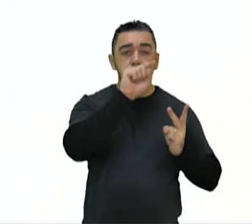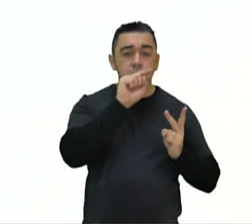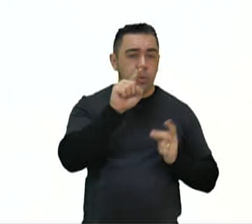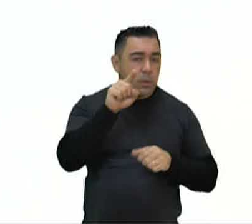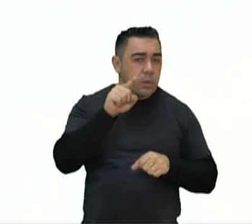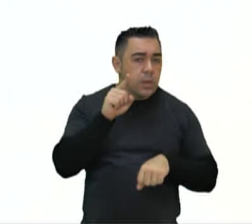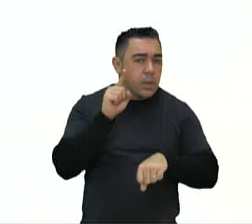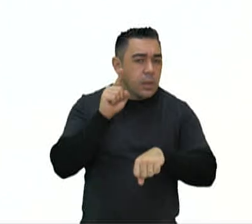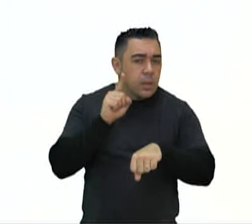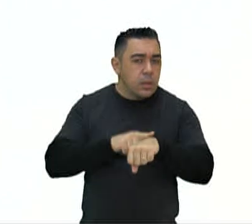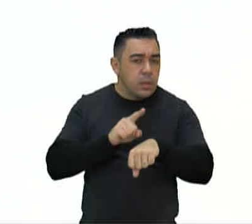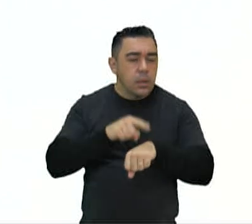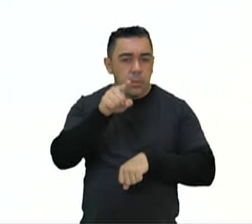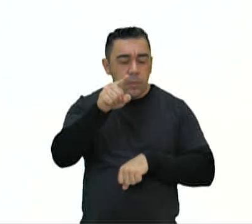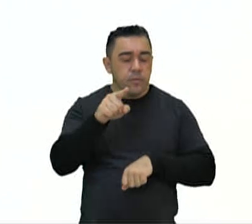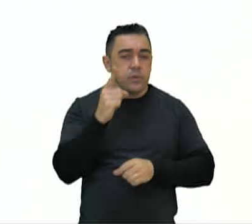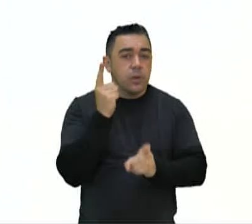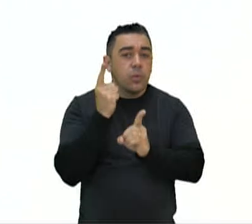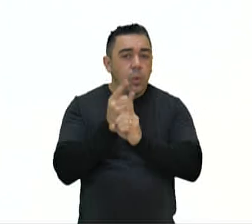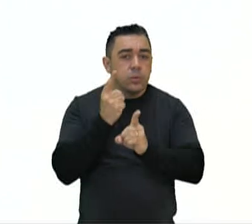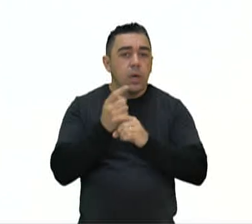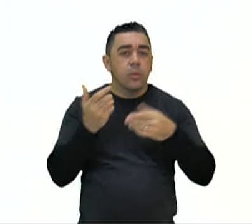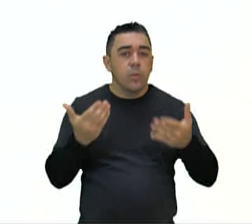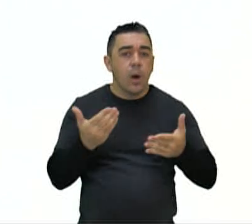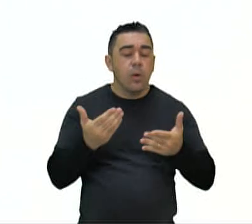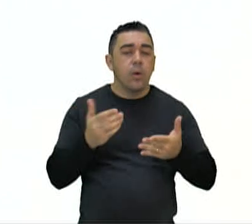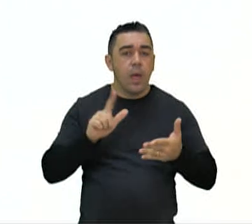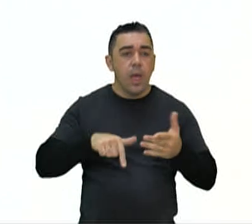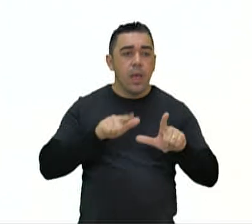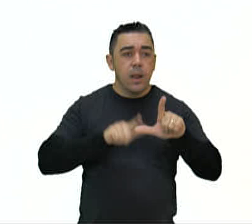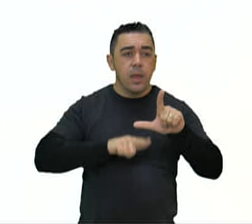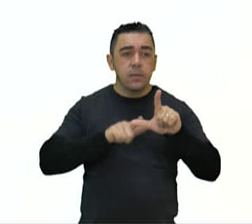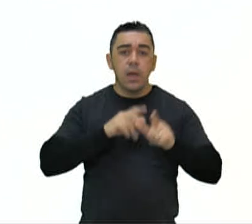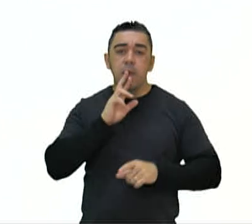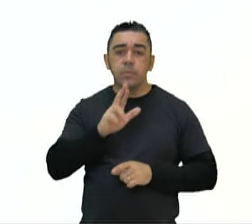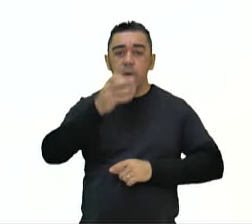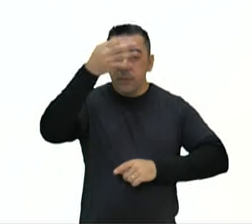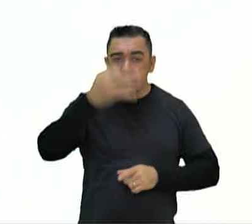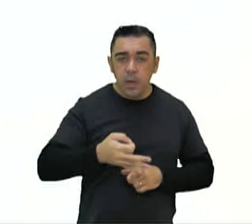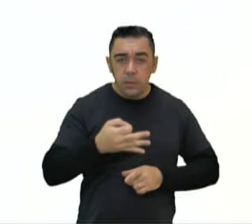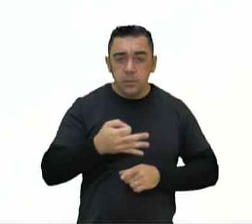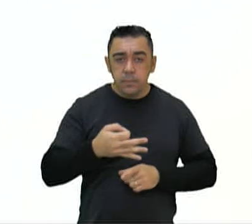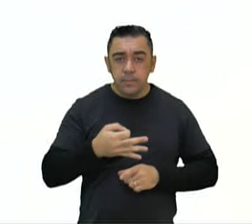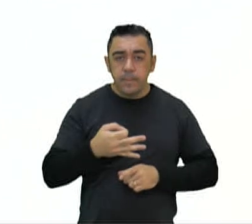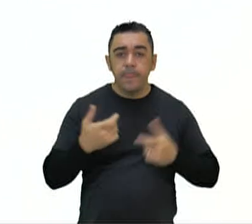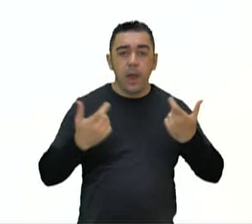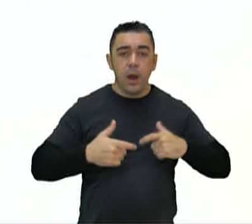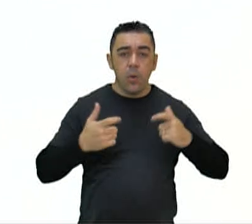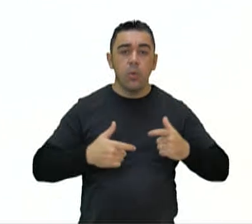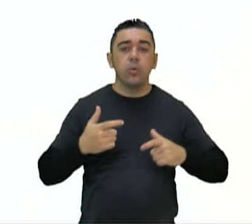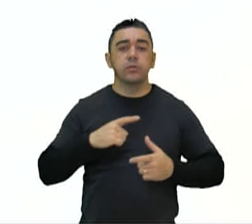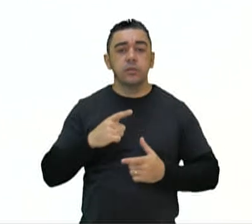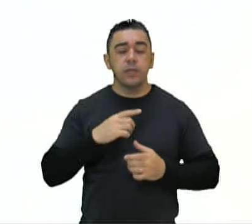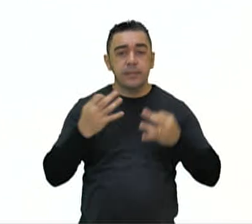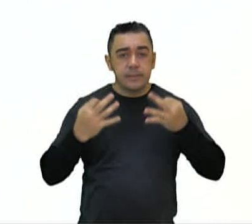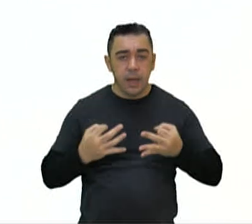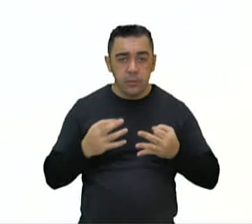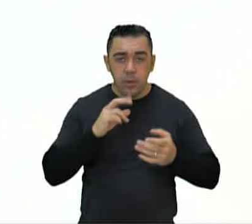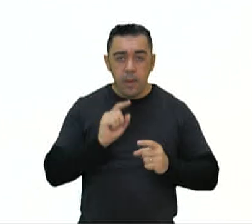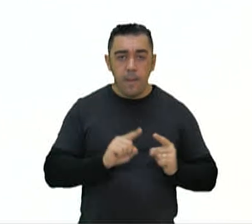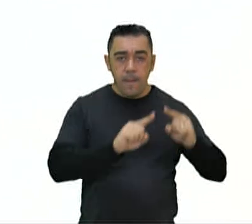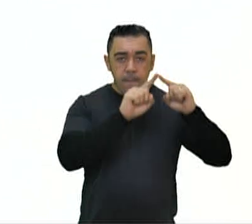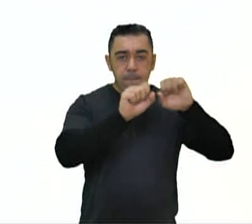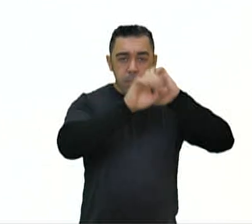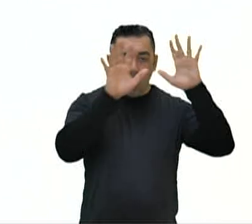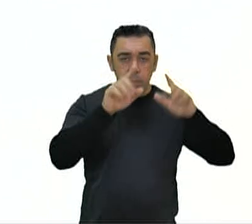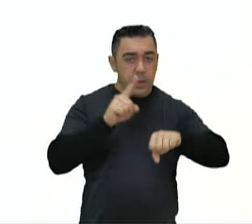Tente identificar qual dessas letras aqui respondem à pergunta, aonde o Miguel deverá atirar.